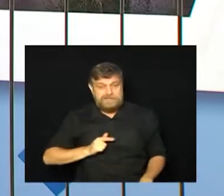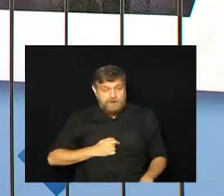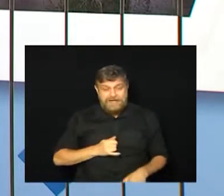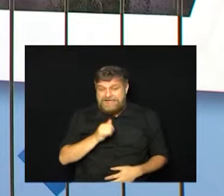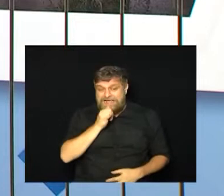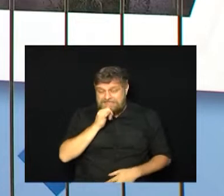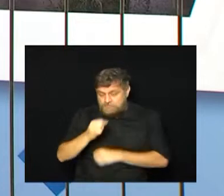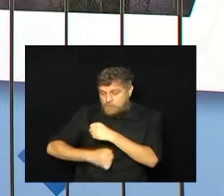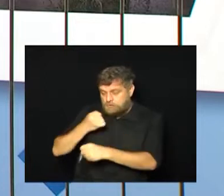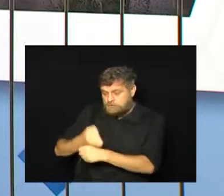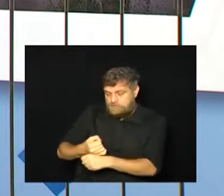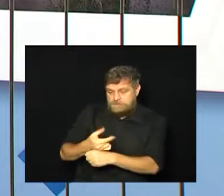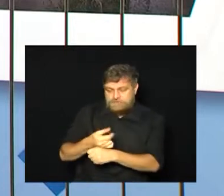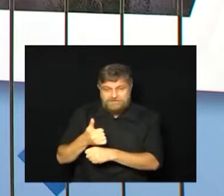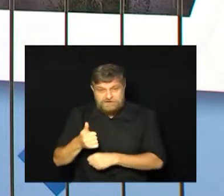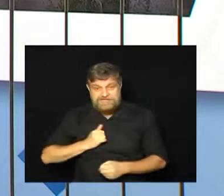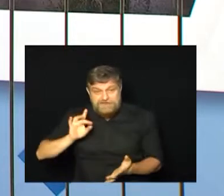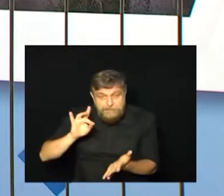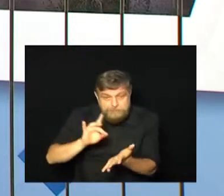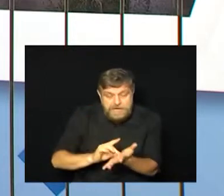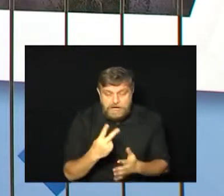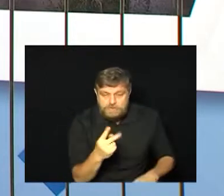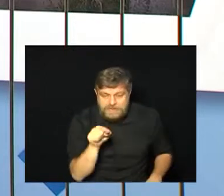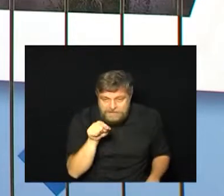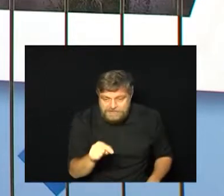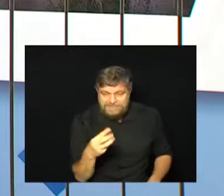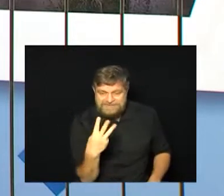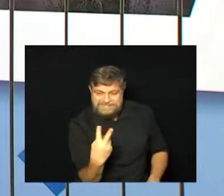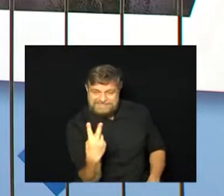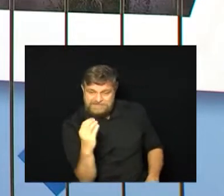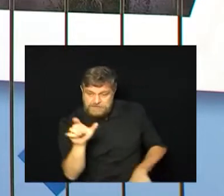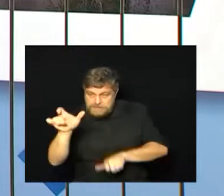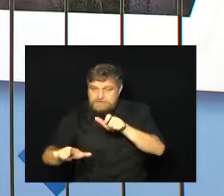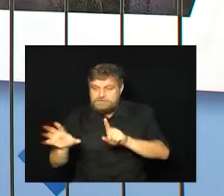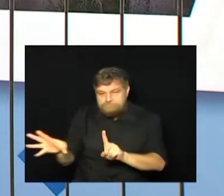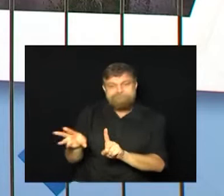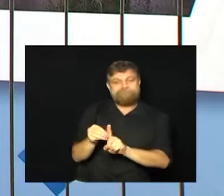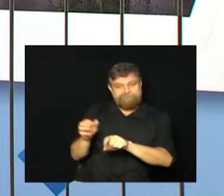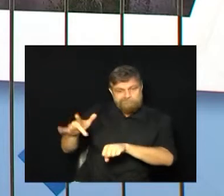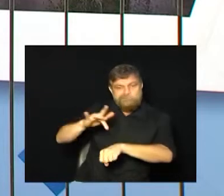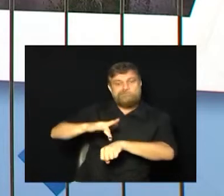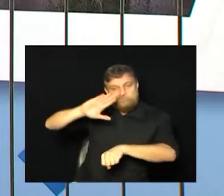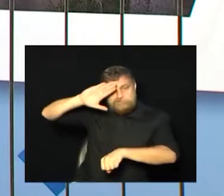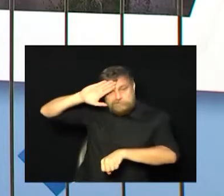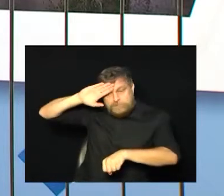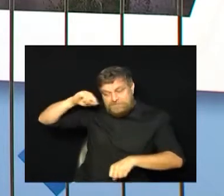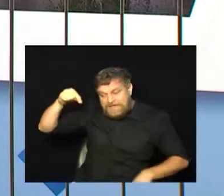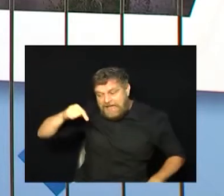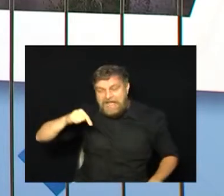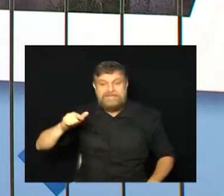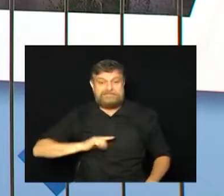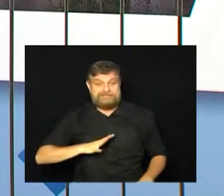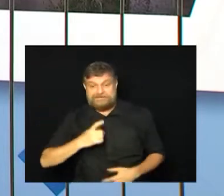em 2021 foram registrados 2.320 casos de dengue aqui na nossa cidade, em Campinas,